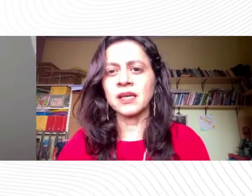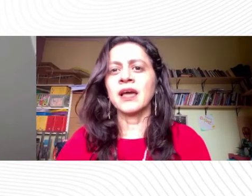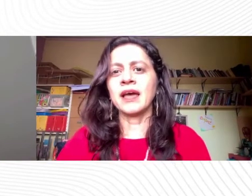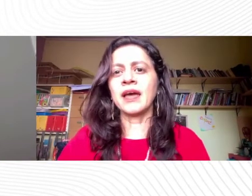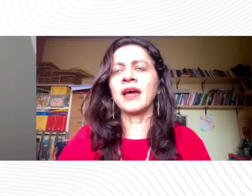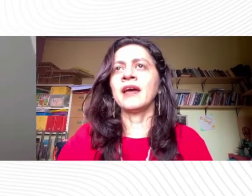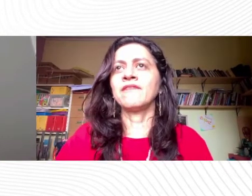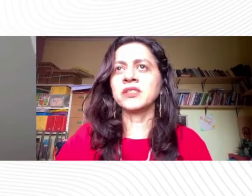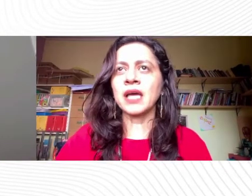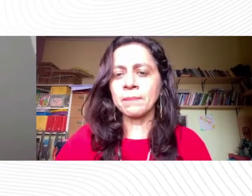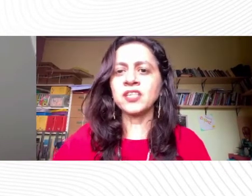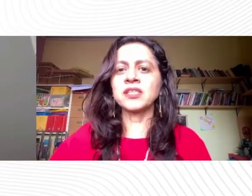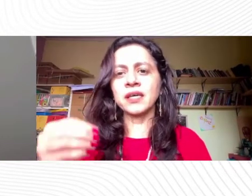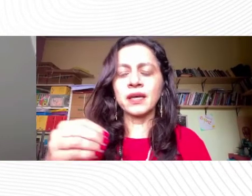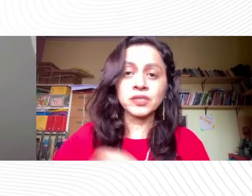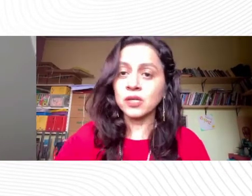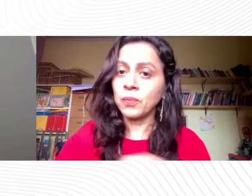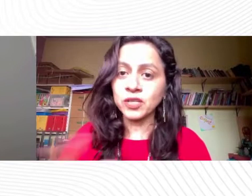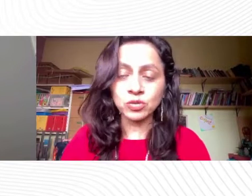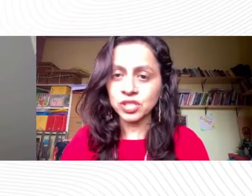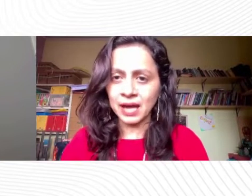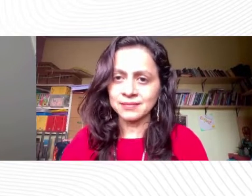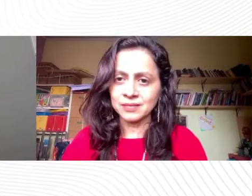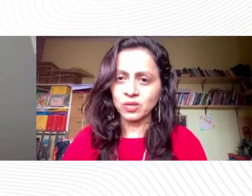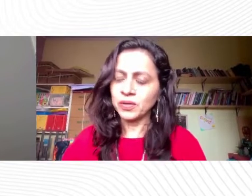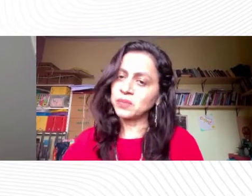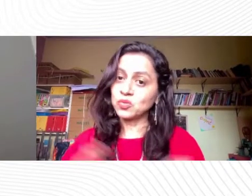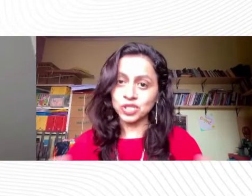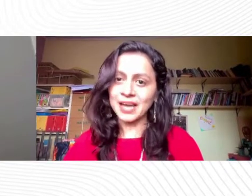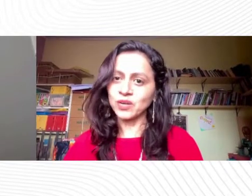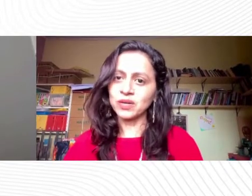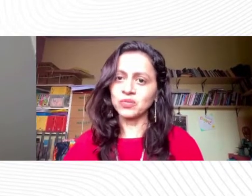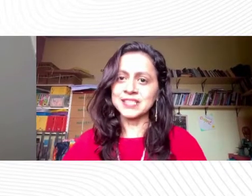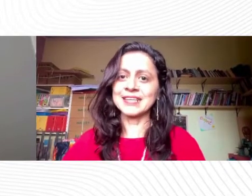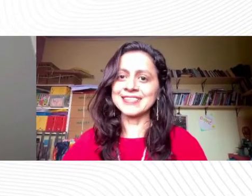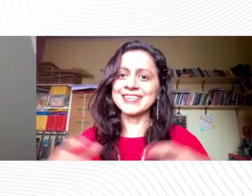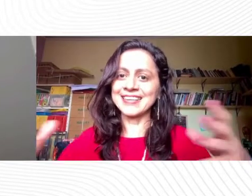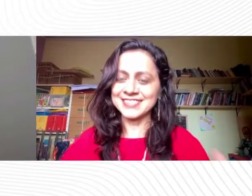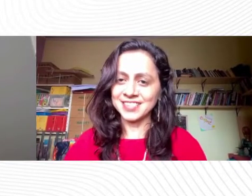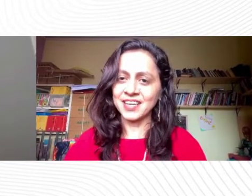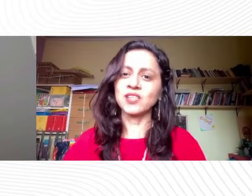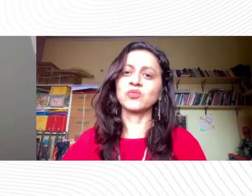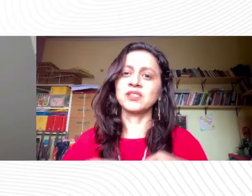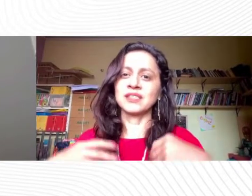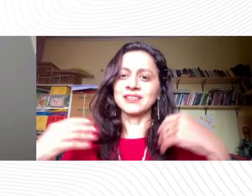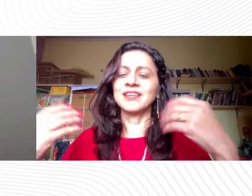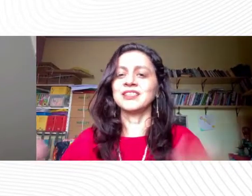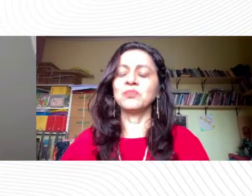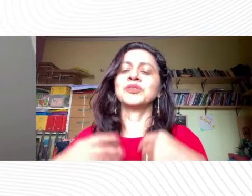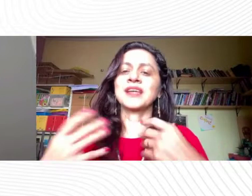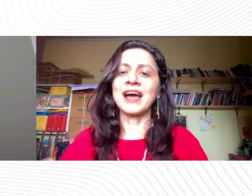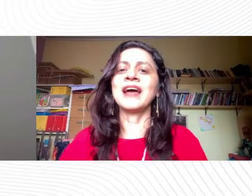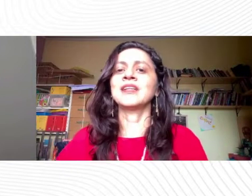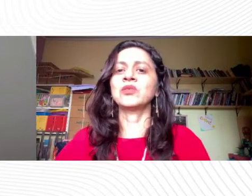injustiças, você aprende que você não pode cochilar. Nós não podemos cochilar nunca quando se trata de garantir direitos, quando se trata